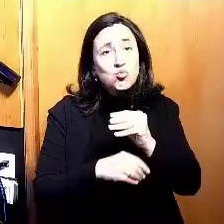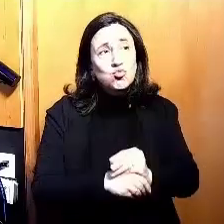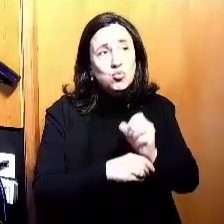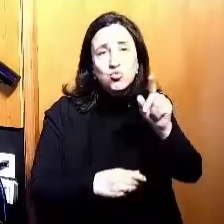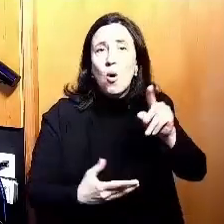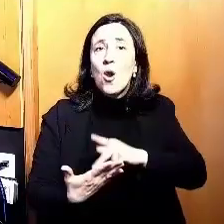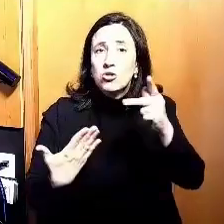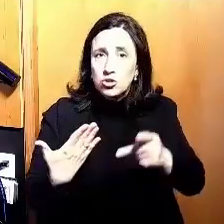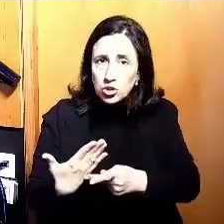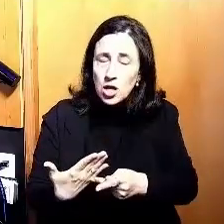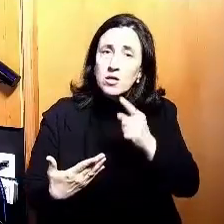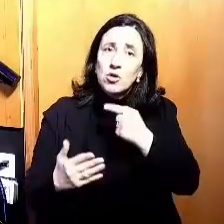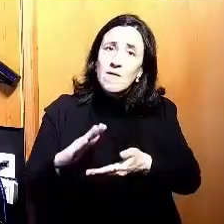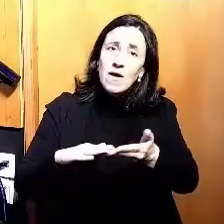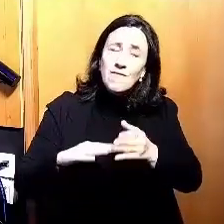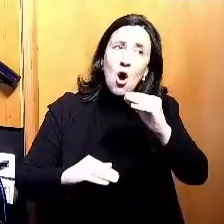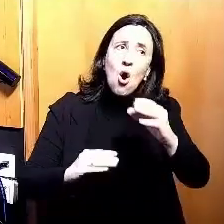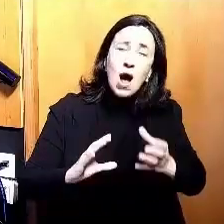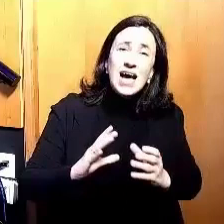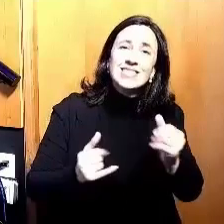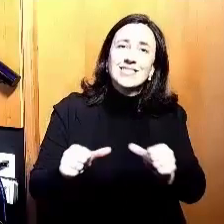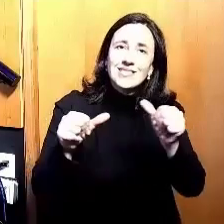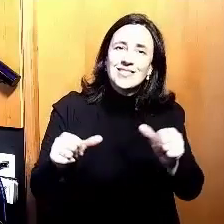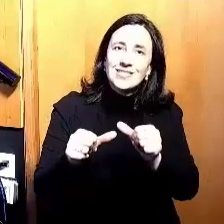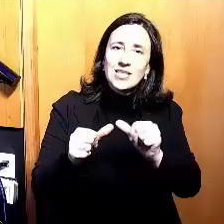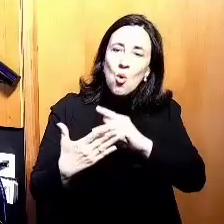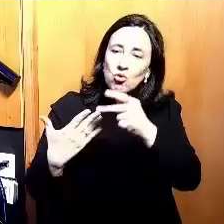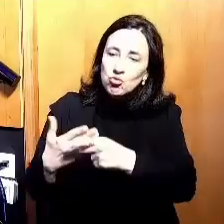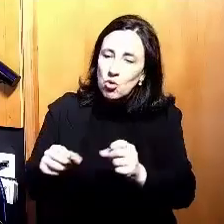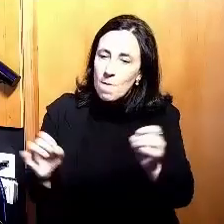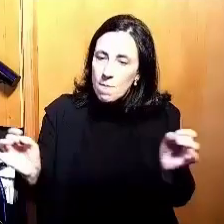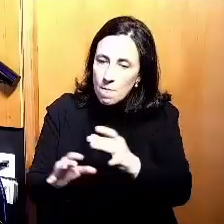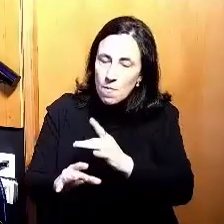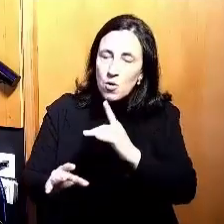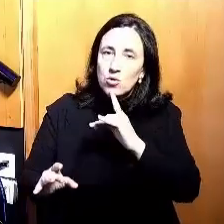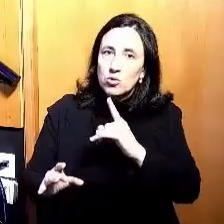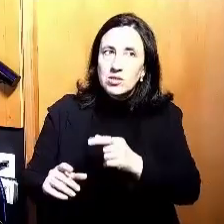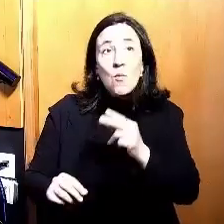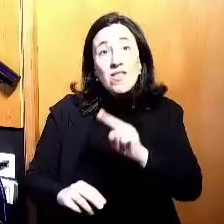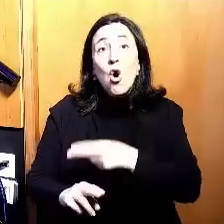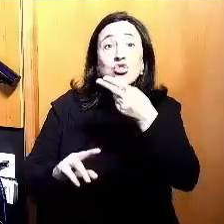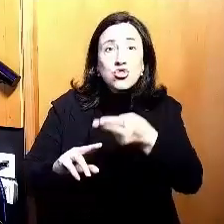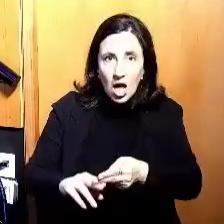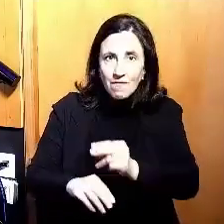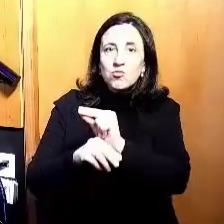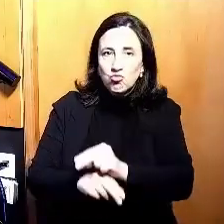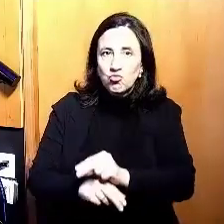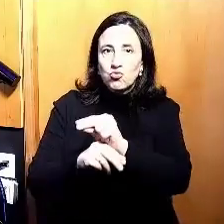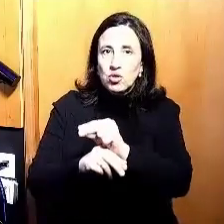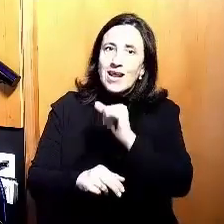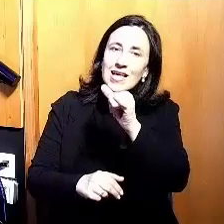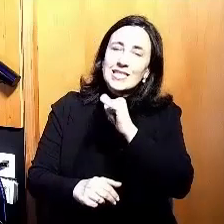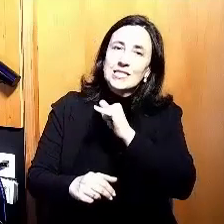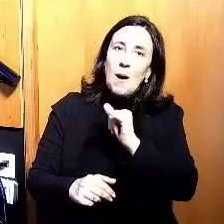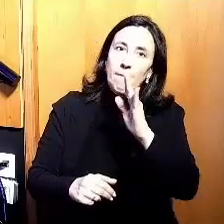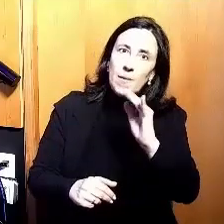projetos. E a gente construiu uma infraestrutura que tem uma API que as pessoas podem reutilizar essa